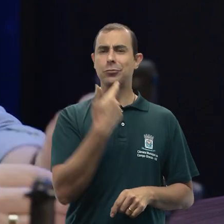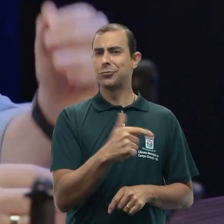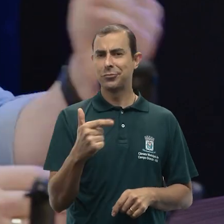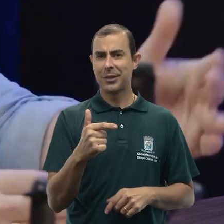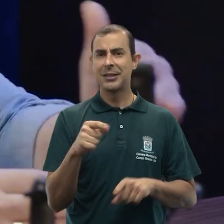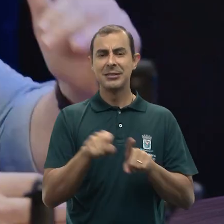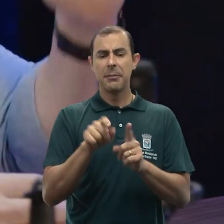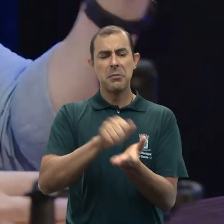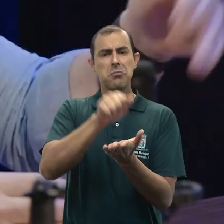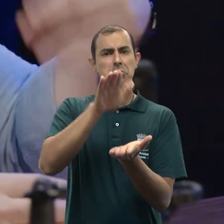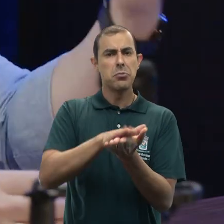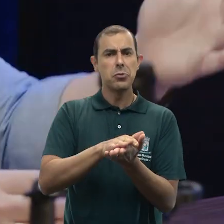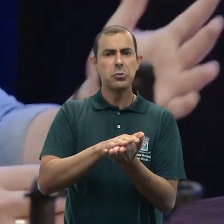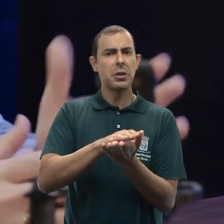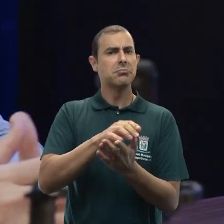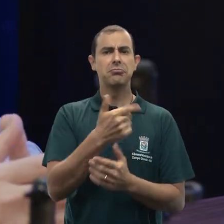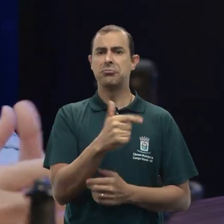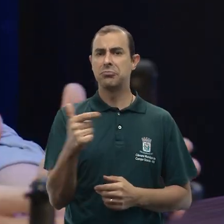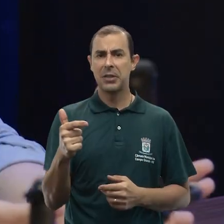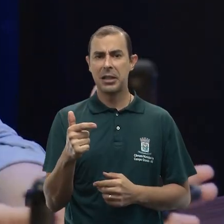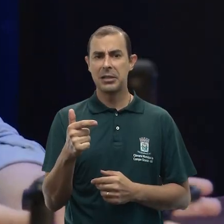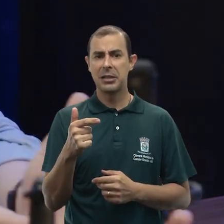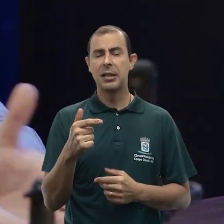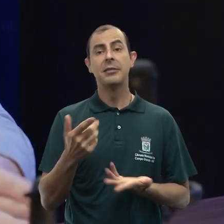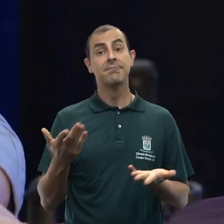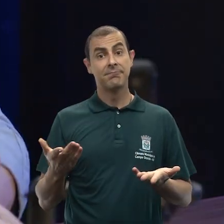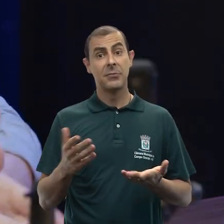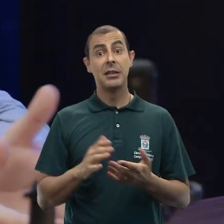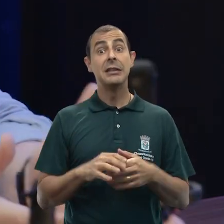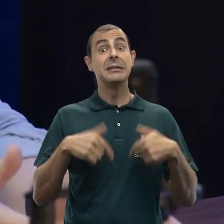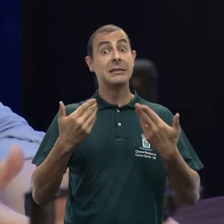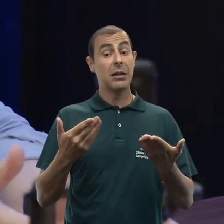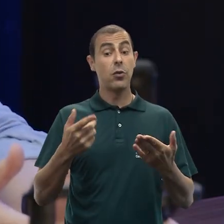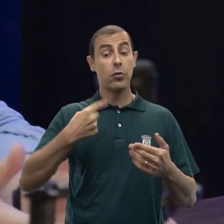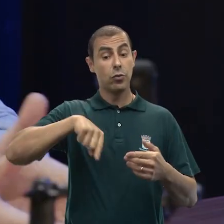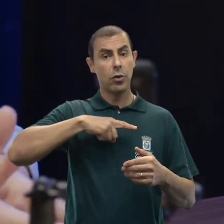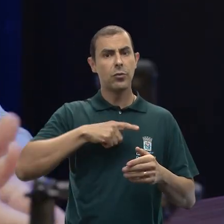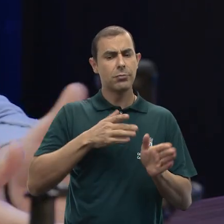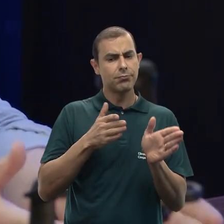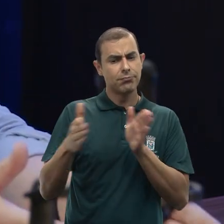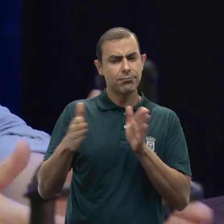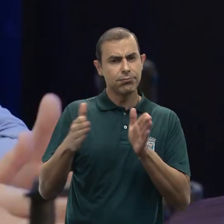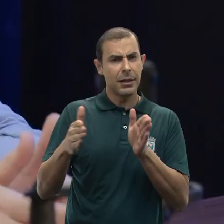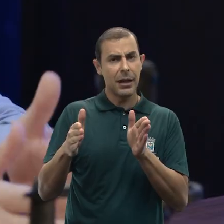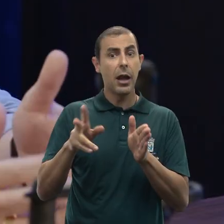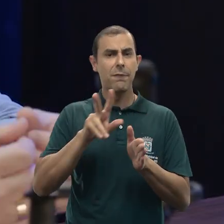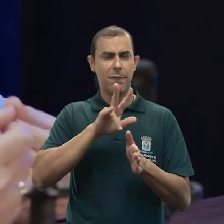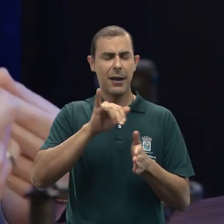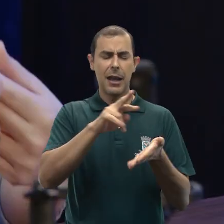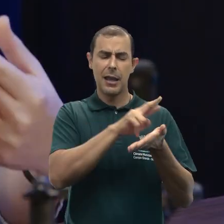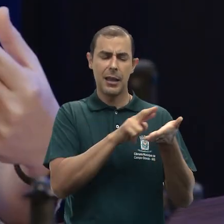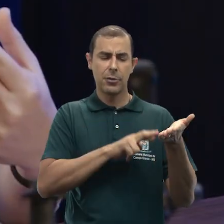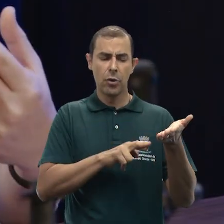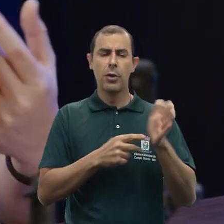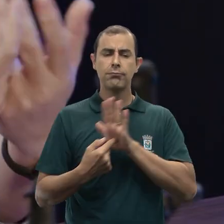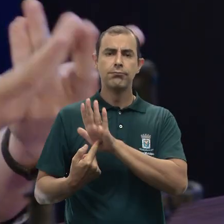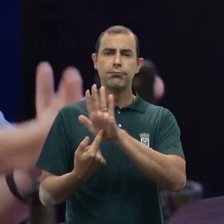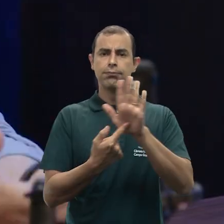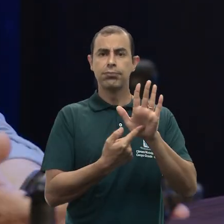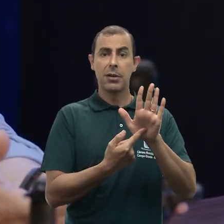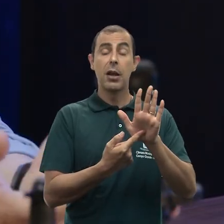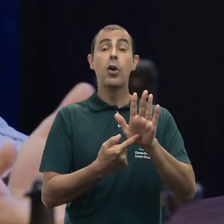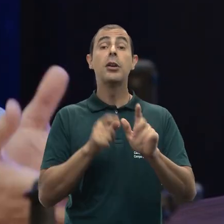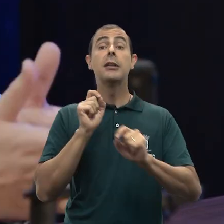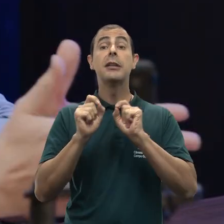a empresa quando atrasa a entrega de novos ônibus. Então a gente vai dar um prazo aí, o relatório vai apontar e quem é